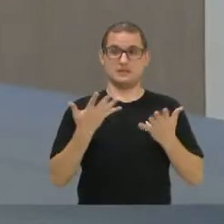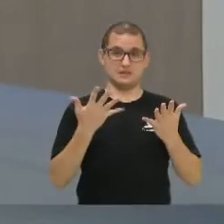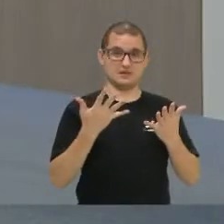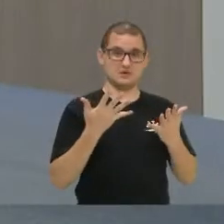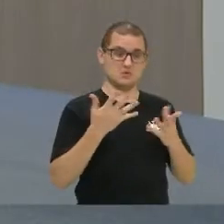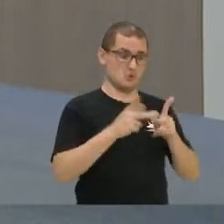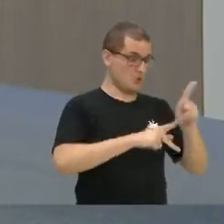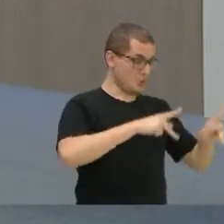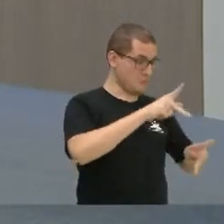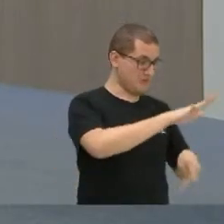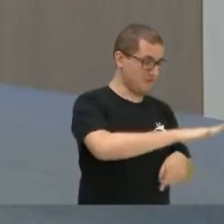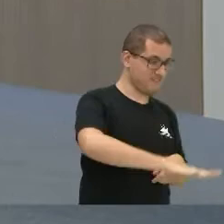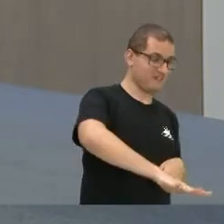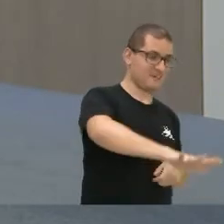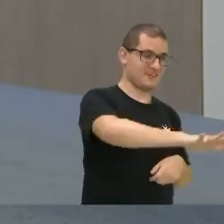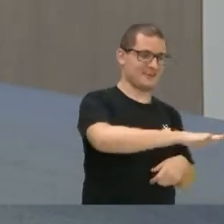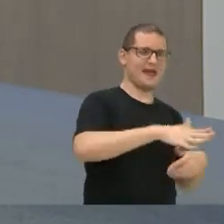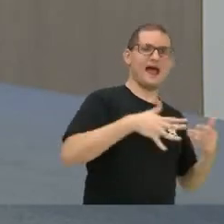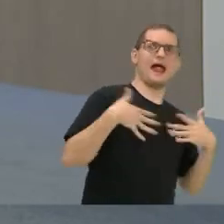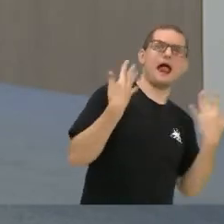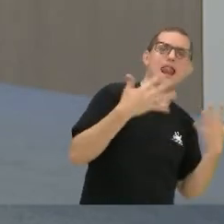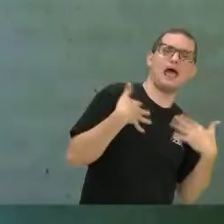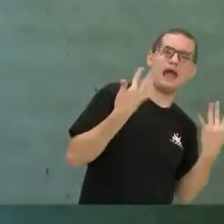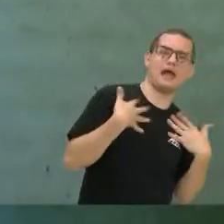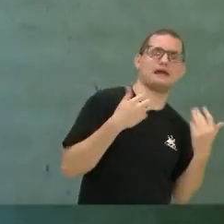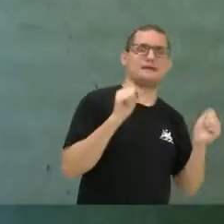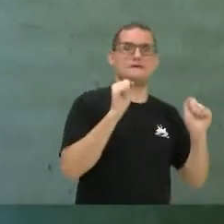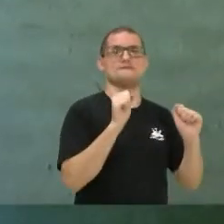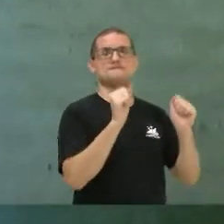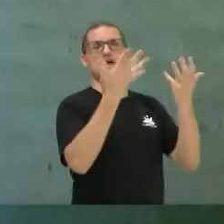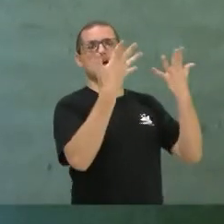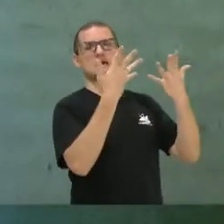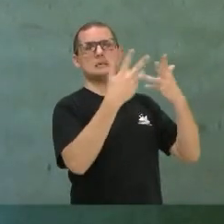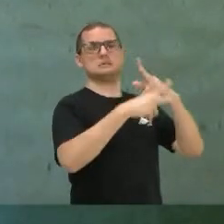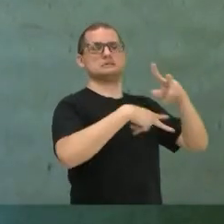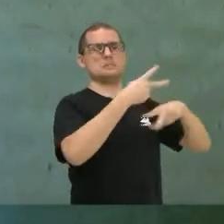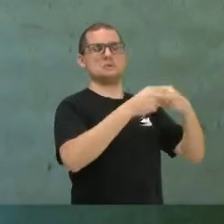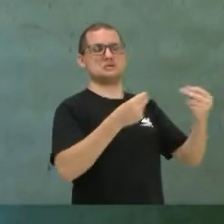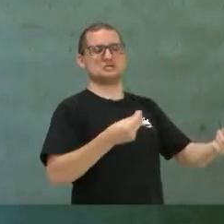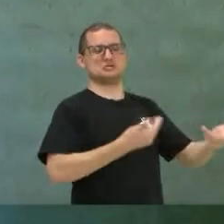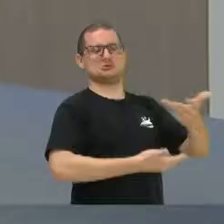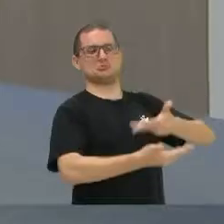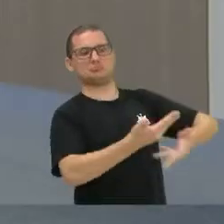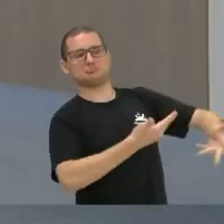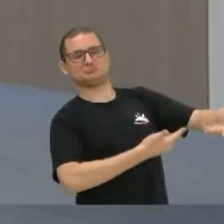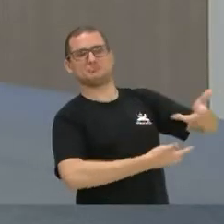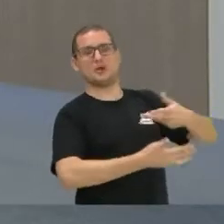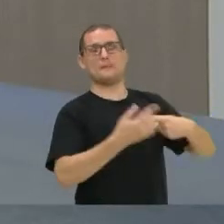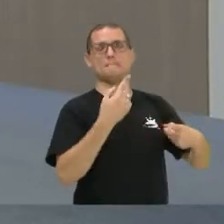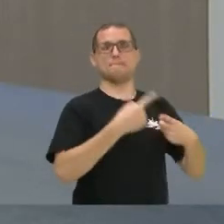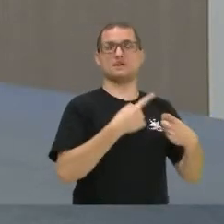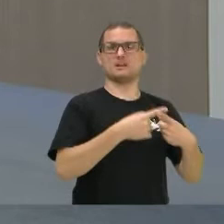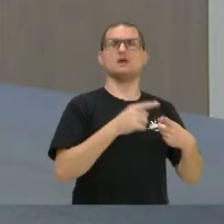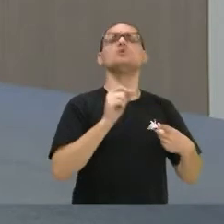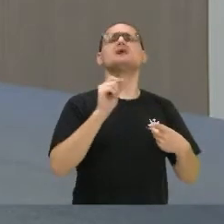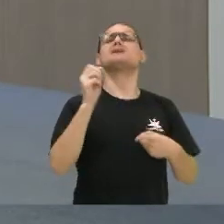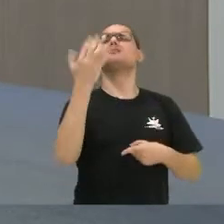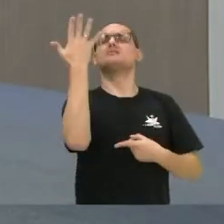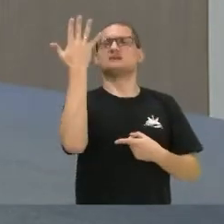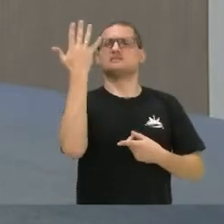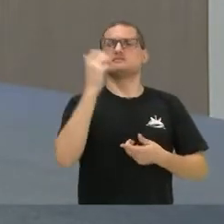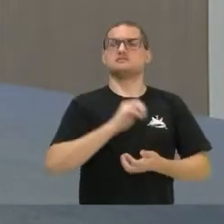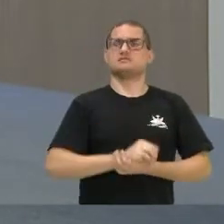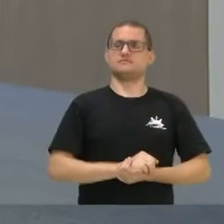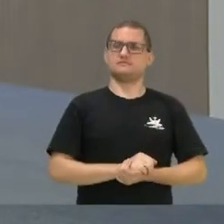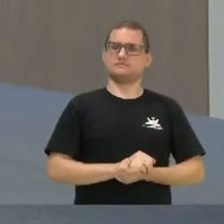habitantes da terra se rejubilam alegrance o que está acontecendo